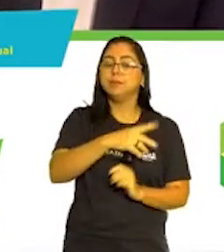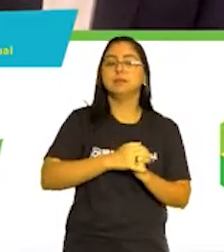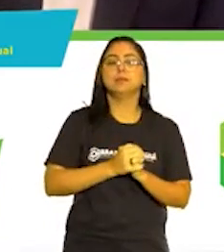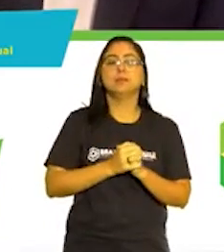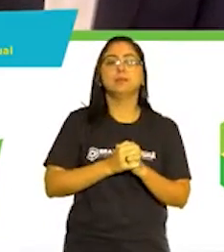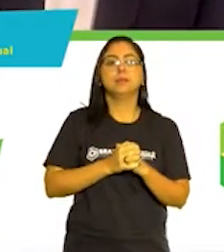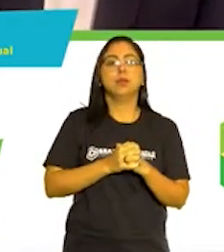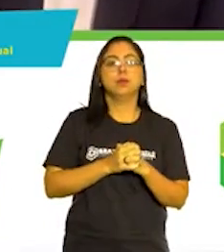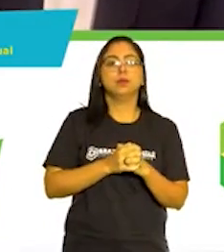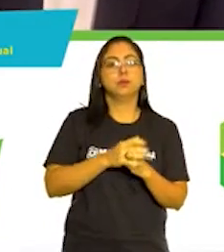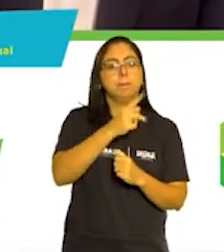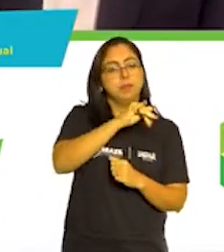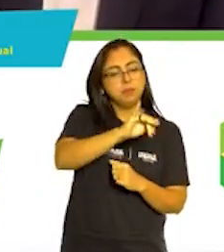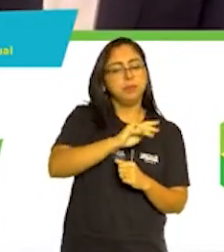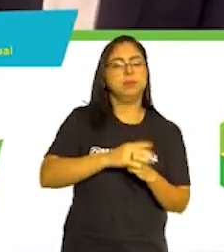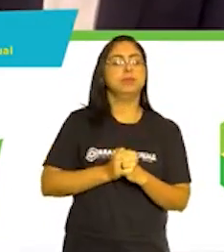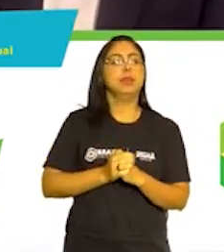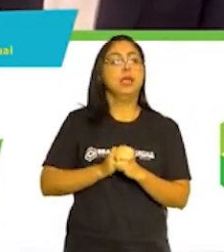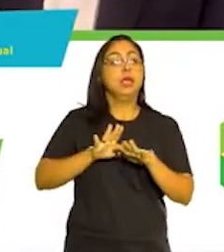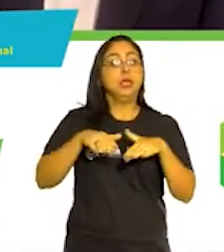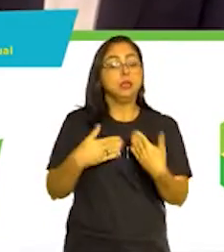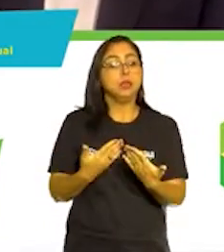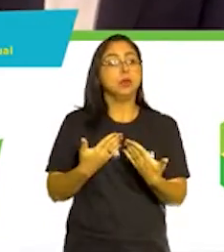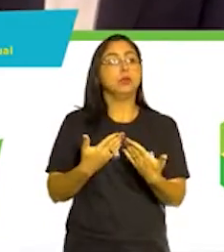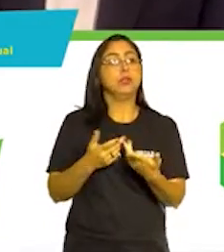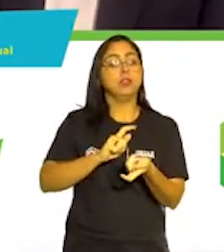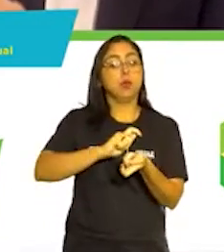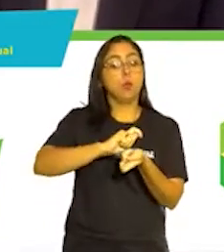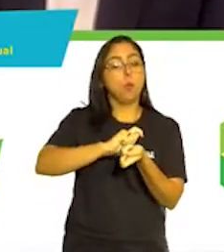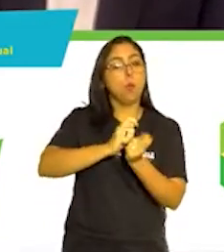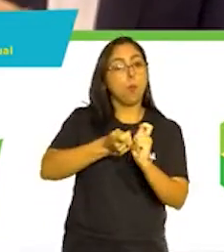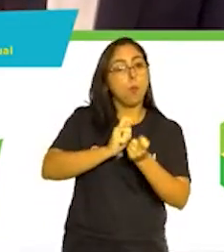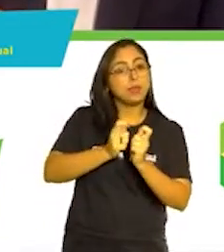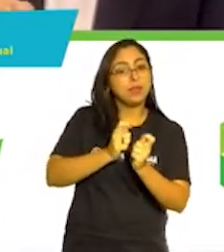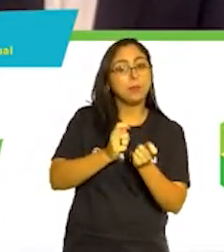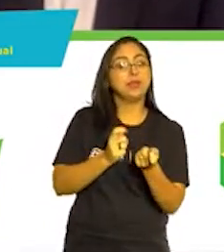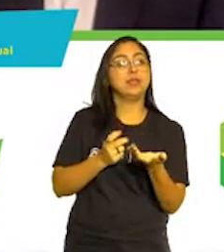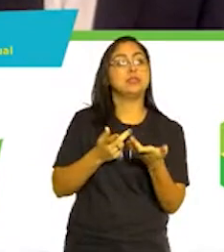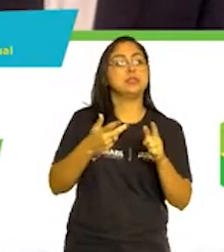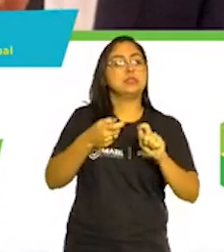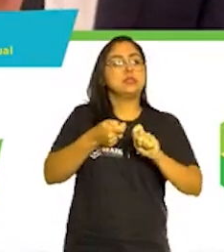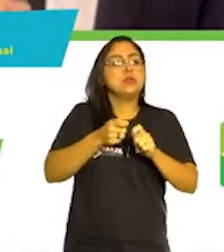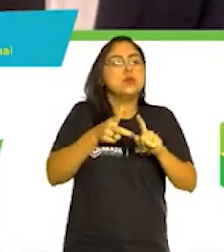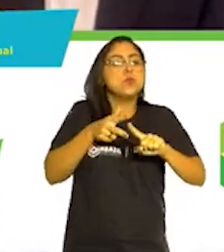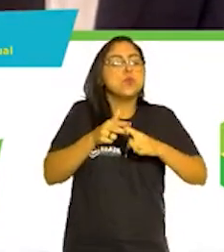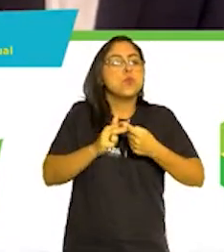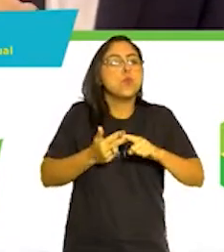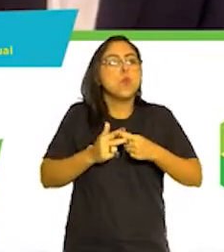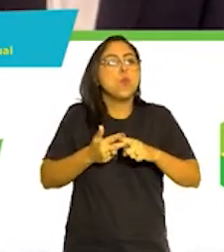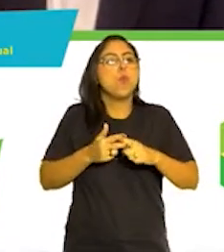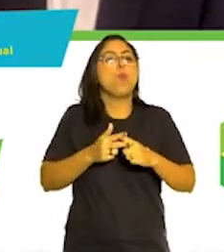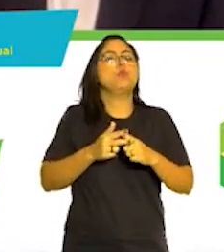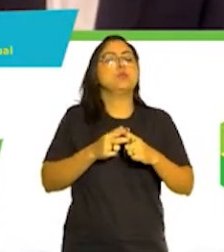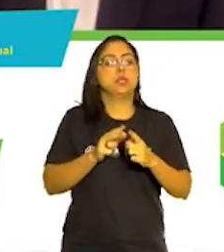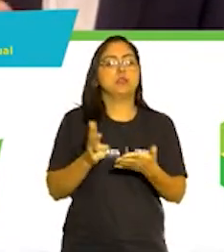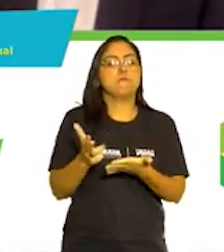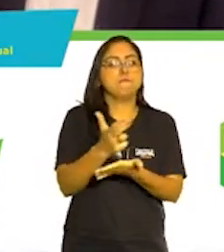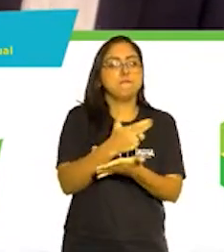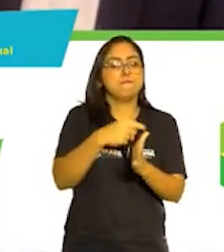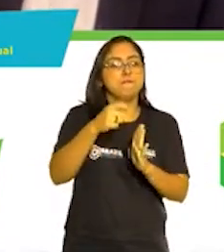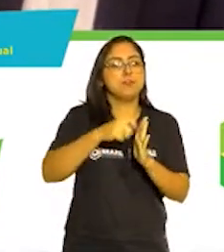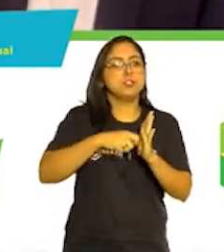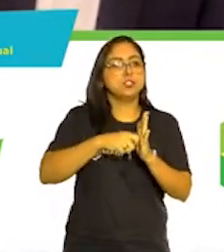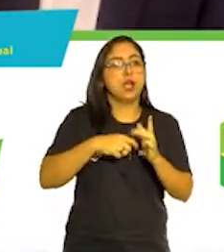anos, se fazia esse ajuste fiscal. Agora eu tenho uma má notícia. Mesmo seguindo essa regra, mesmo cumprindo o teto de gasto